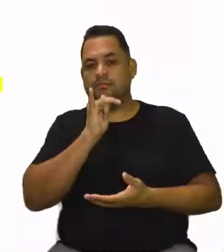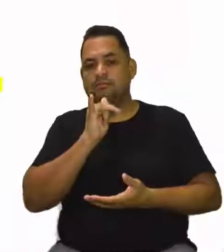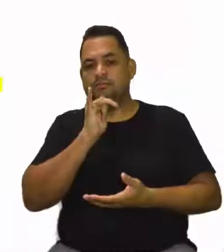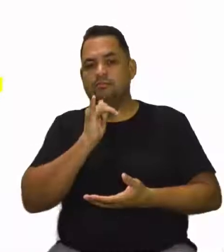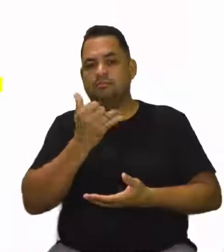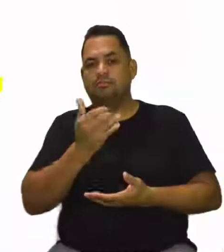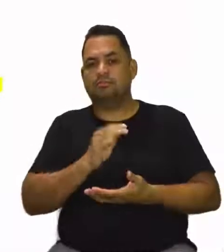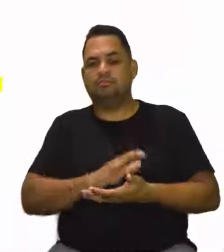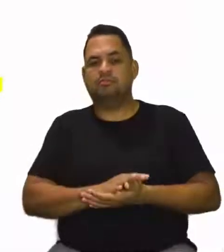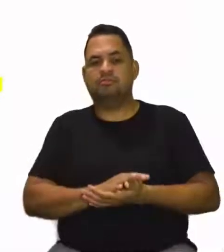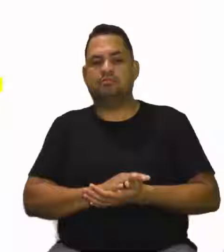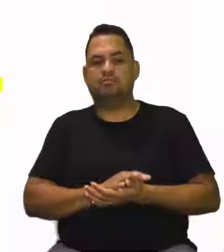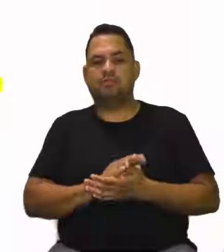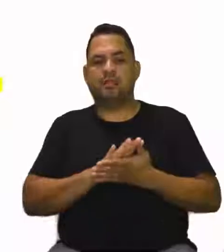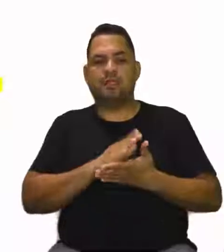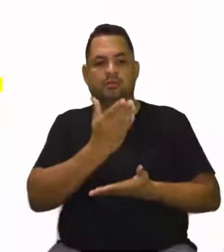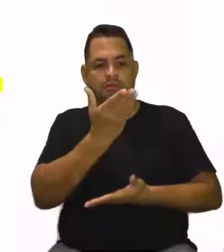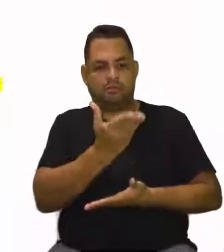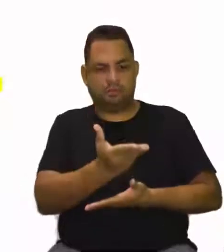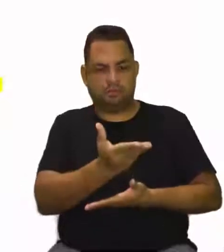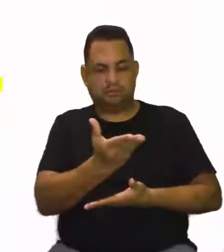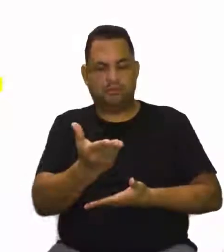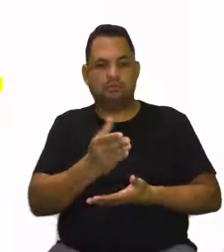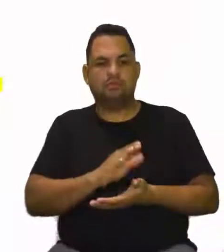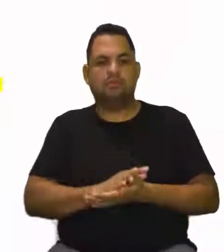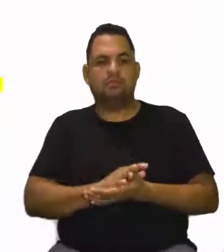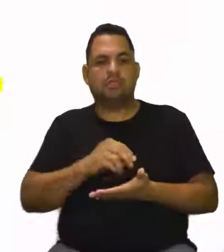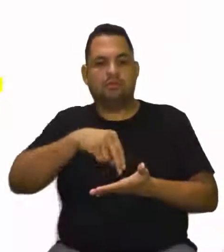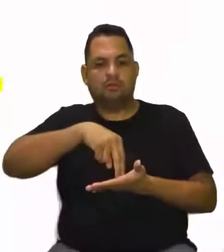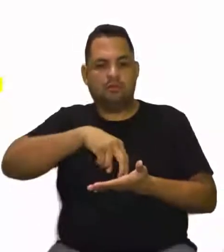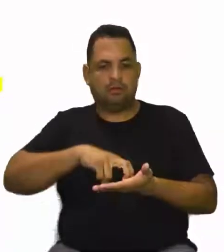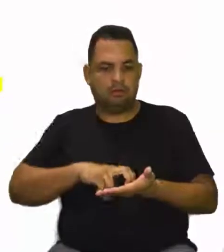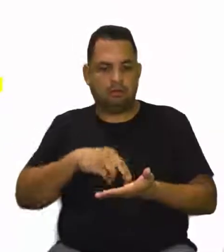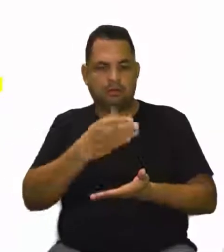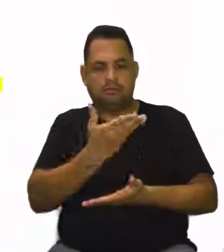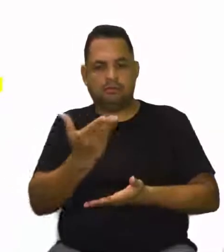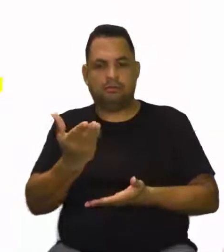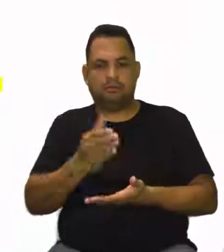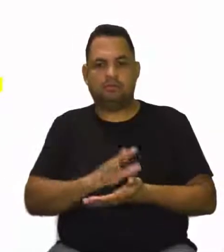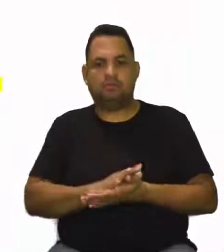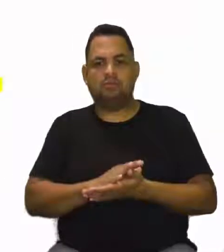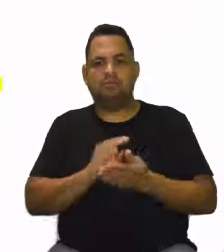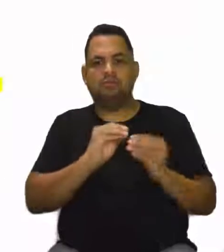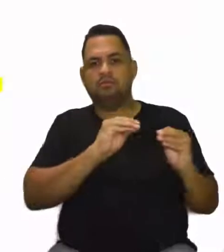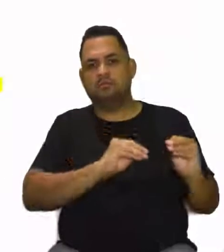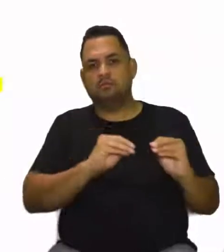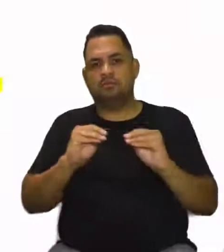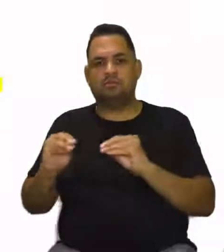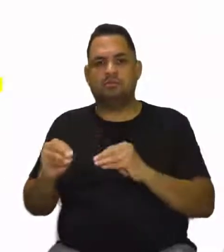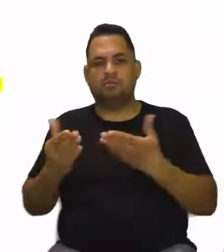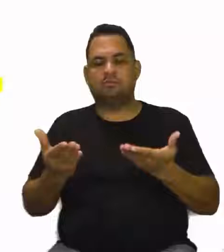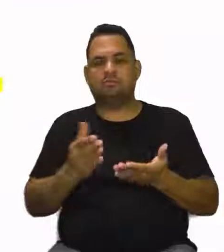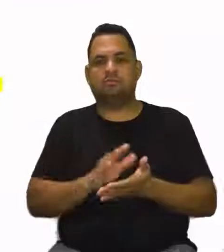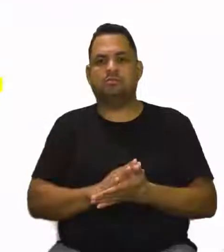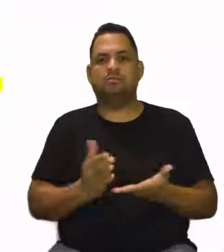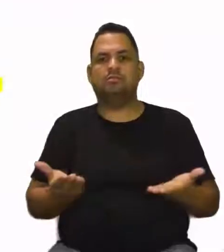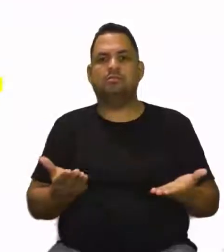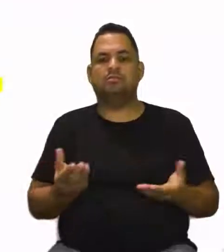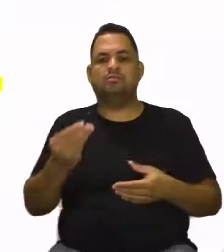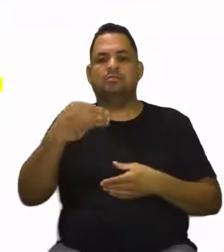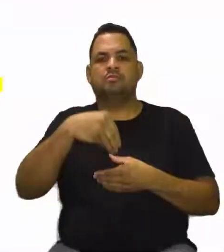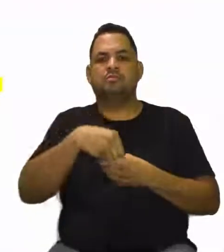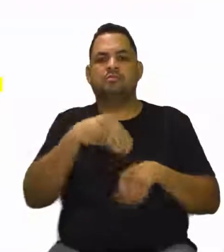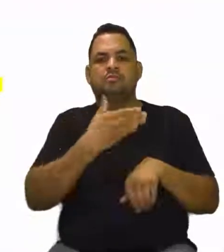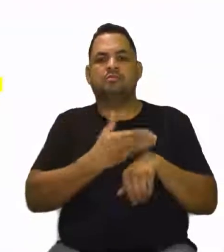exemplo, um exercício abdominal, um agachamento, deslocamento aqui. Então, dentro